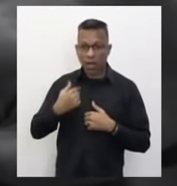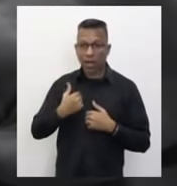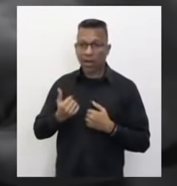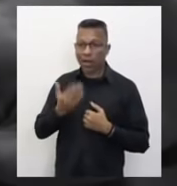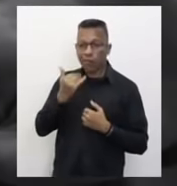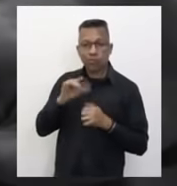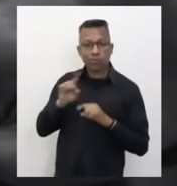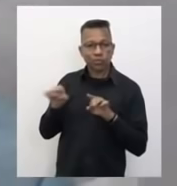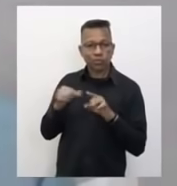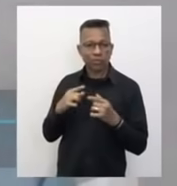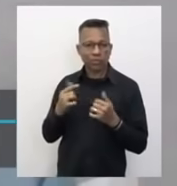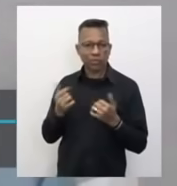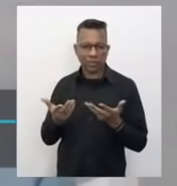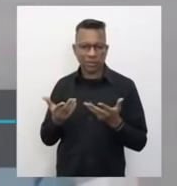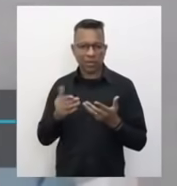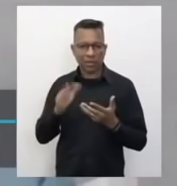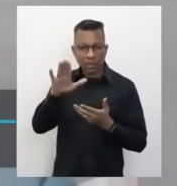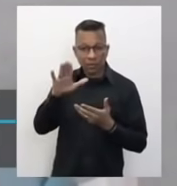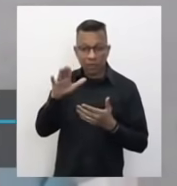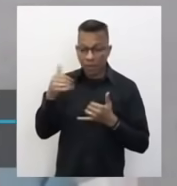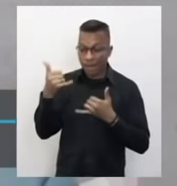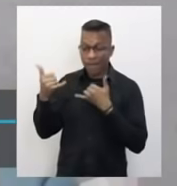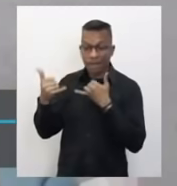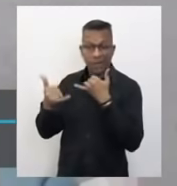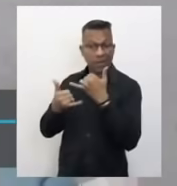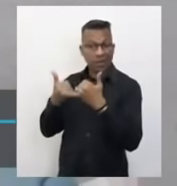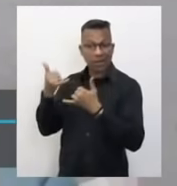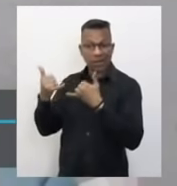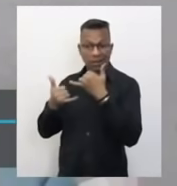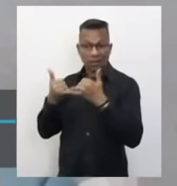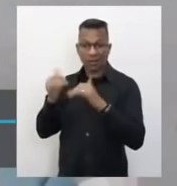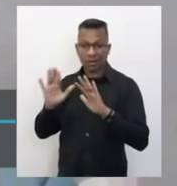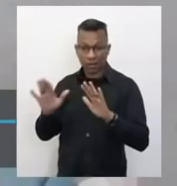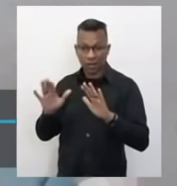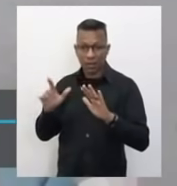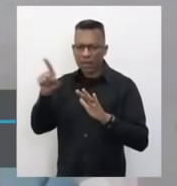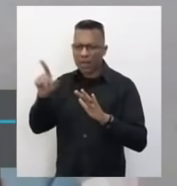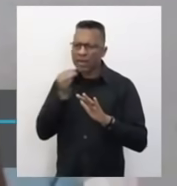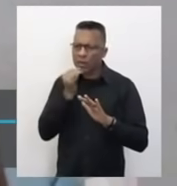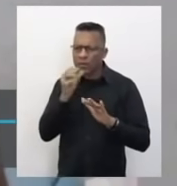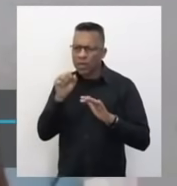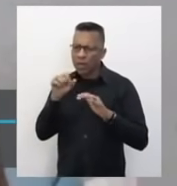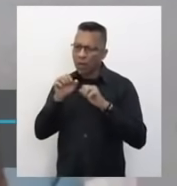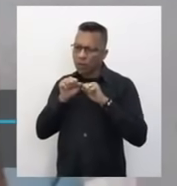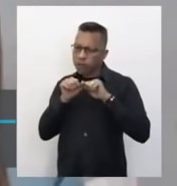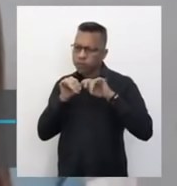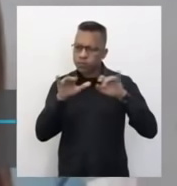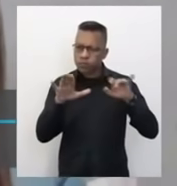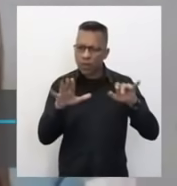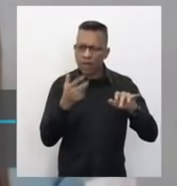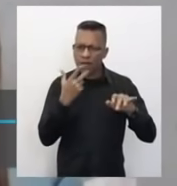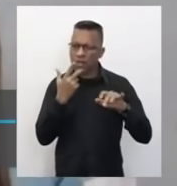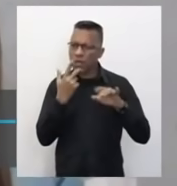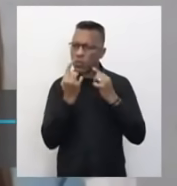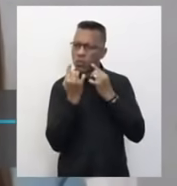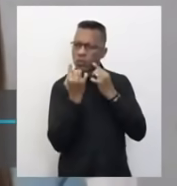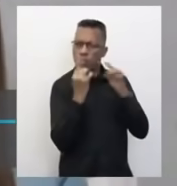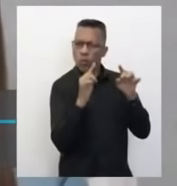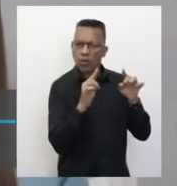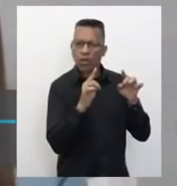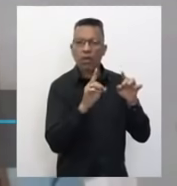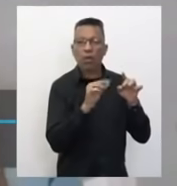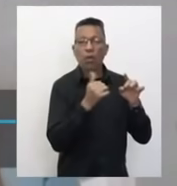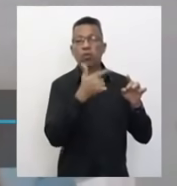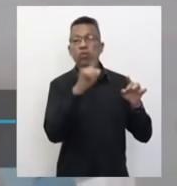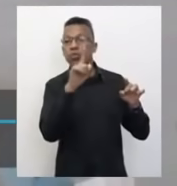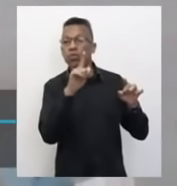palmeirense. Isso foi uma brincadeira. Mas se isso vira, por exemplo, eu falando mal de um outro time,